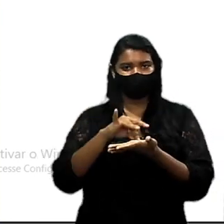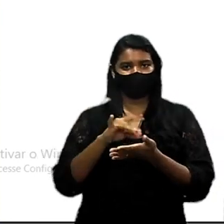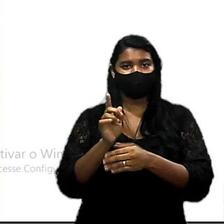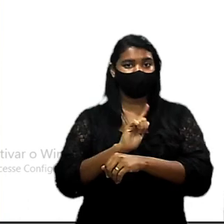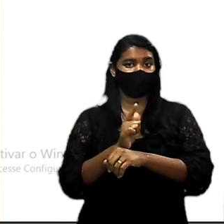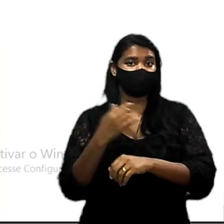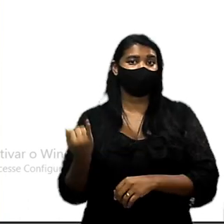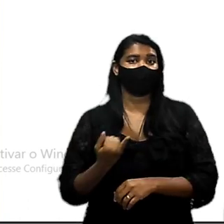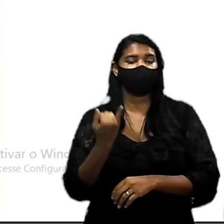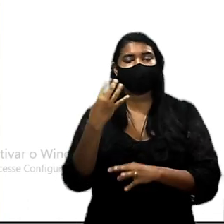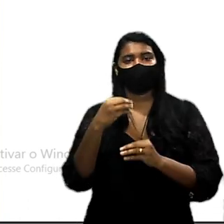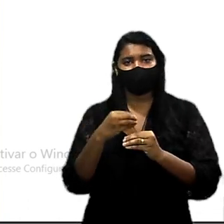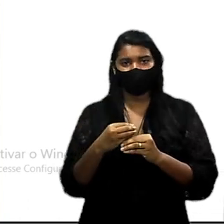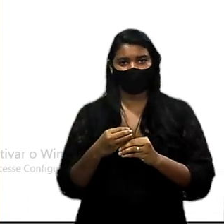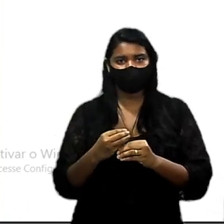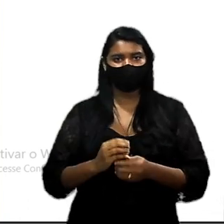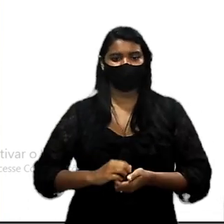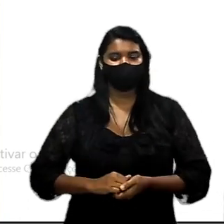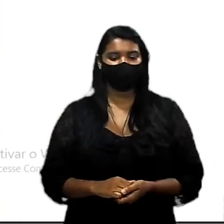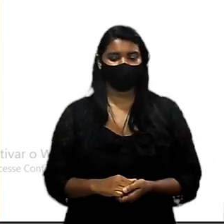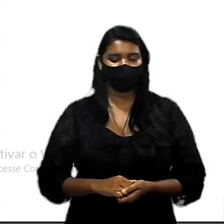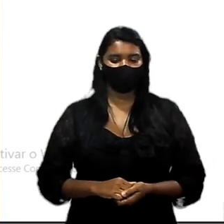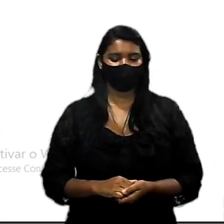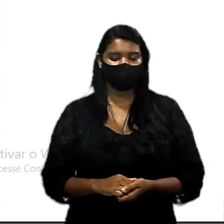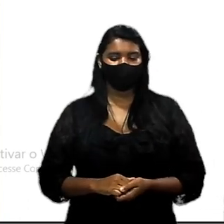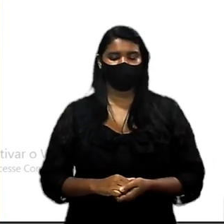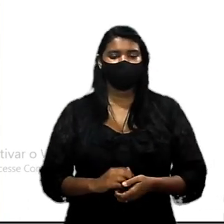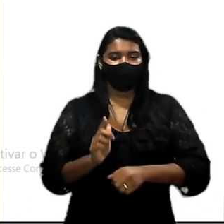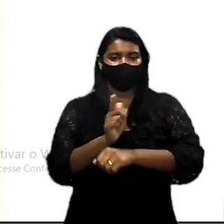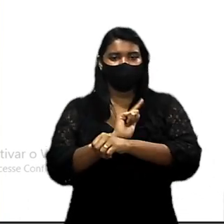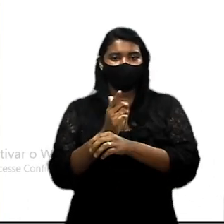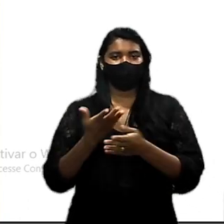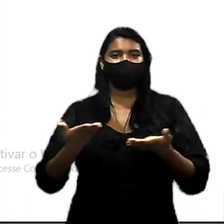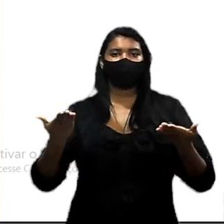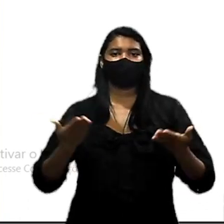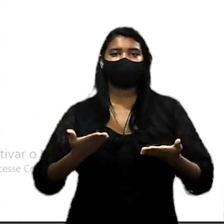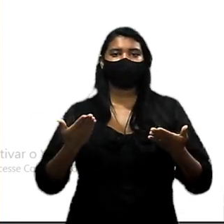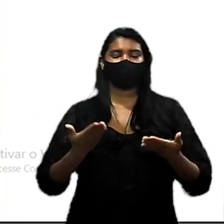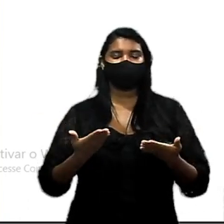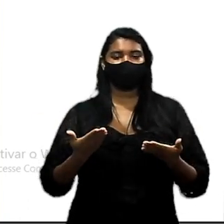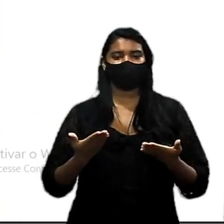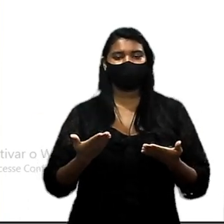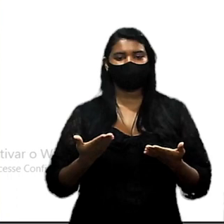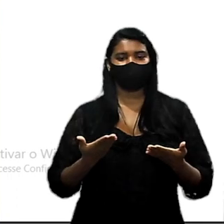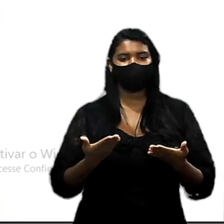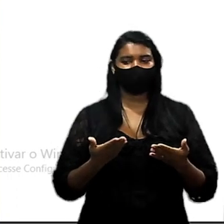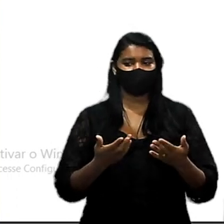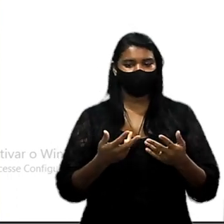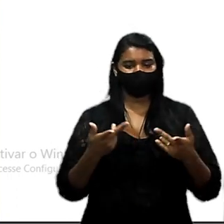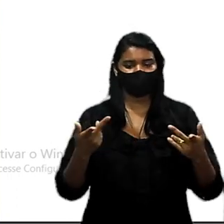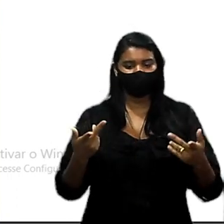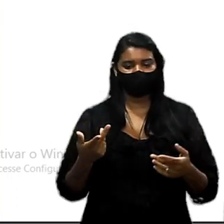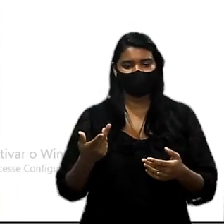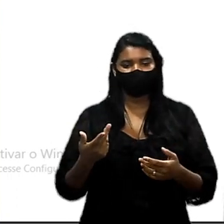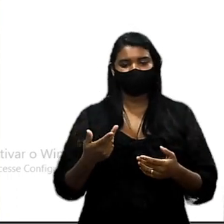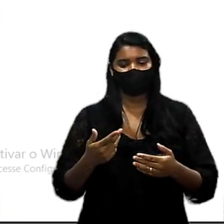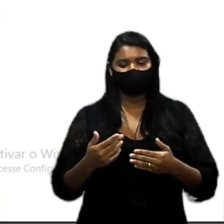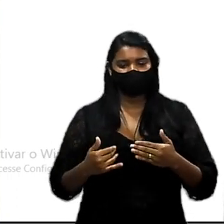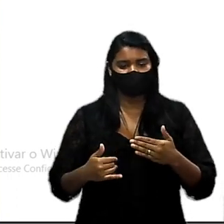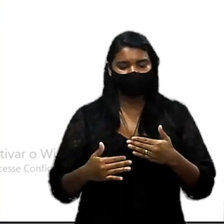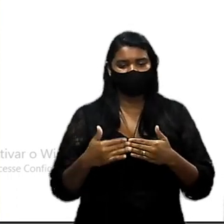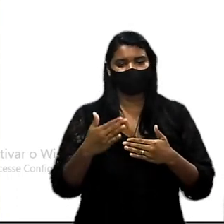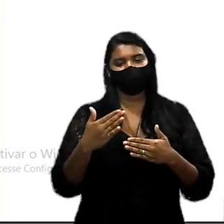a importância da gestão. Então, a gestão hoje em dia é algo, não é, que